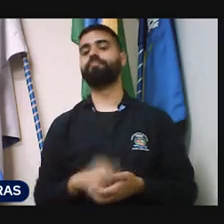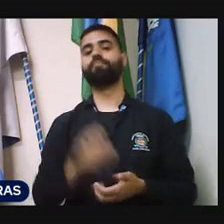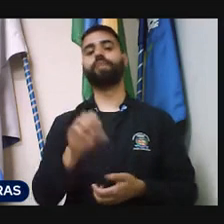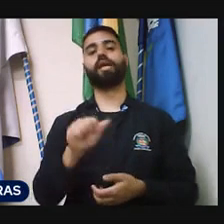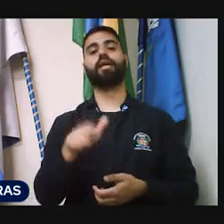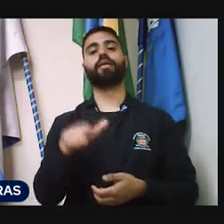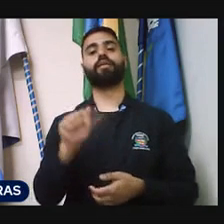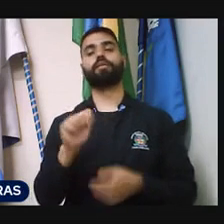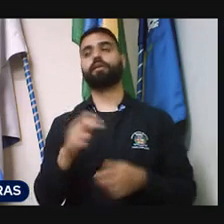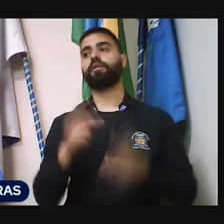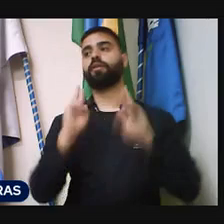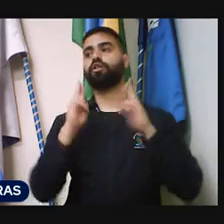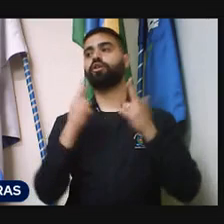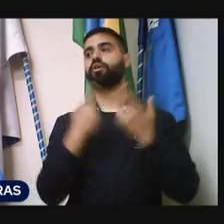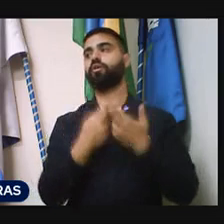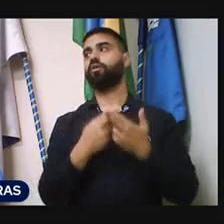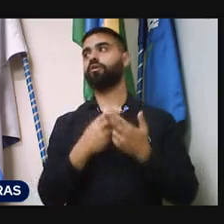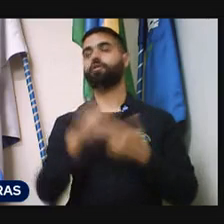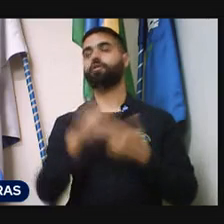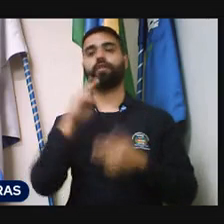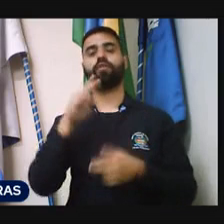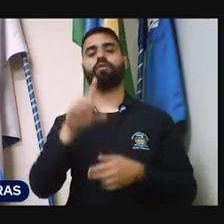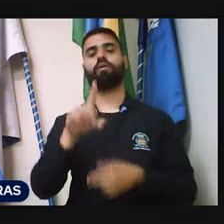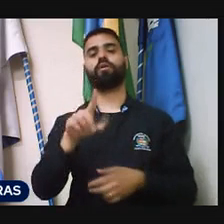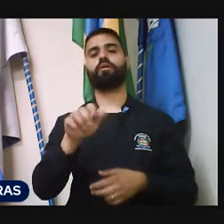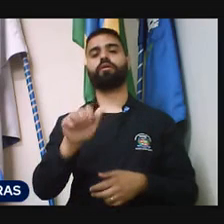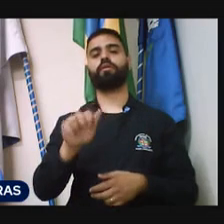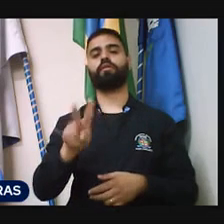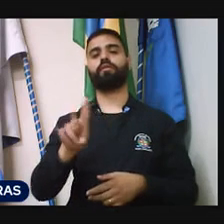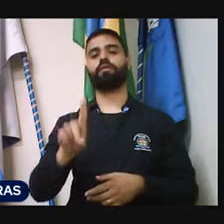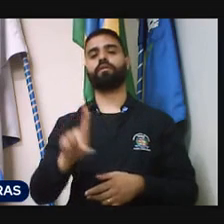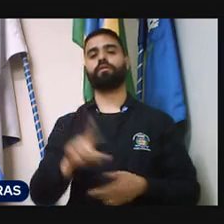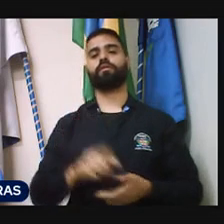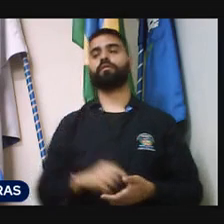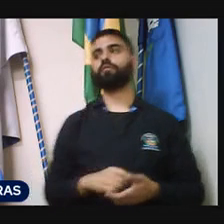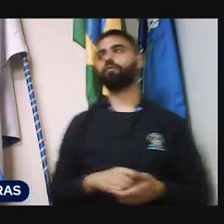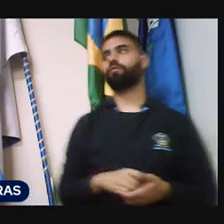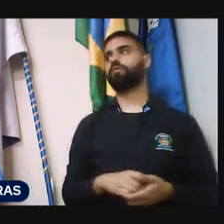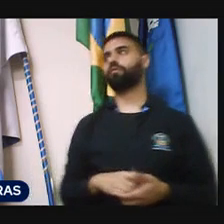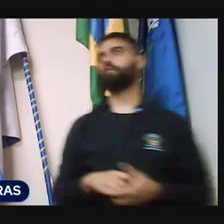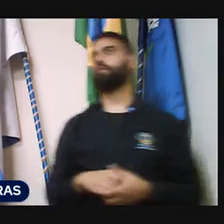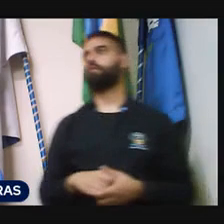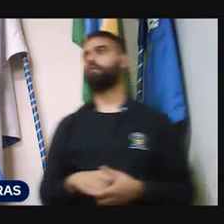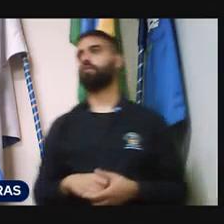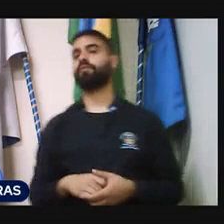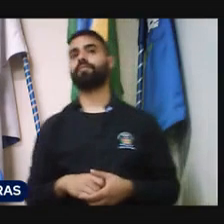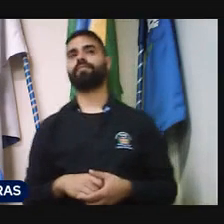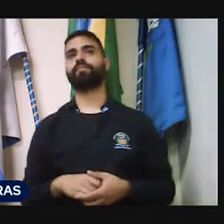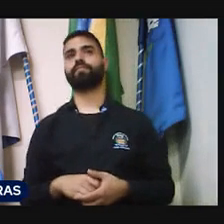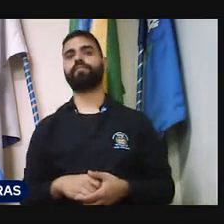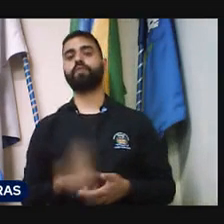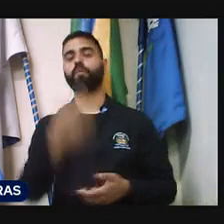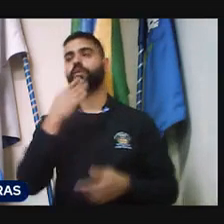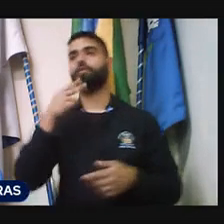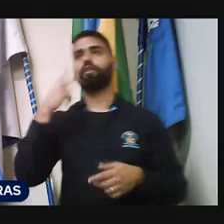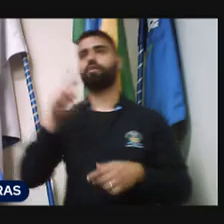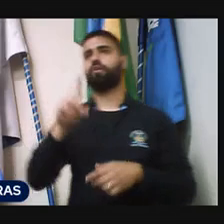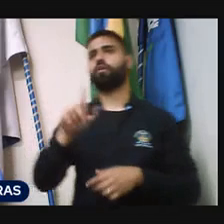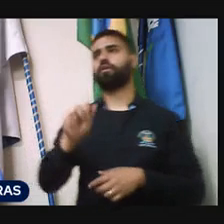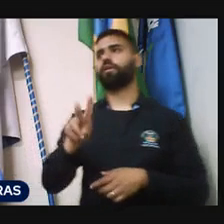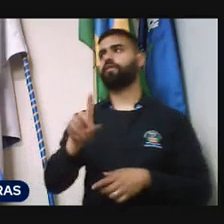sessões onze doze de agosto dia de 21 Vereador desde aquele momento do vereador David está em